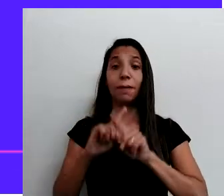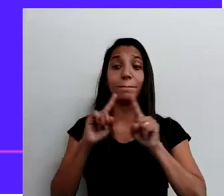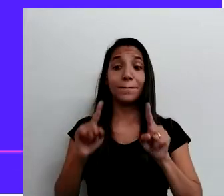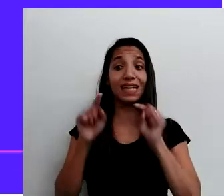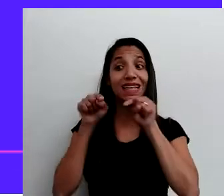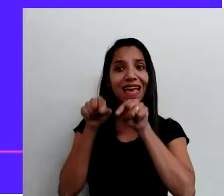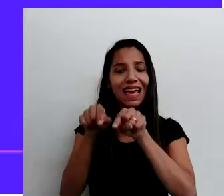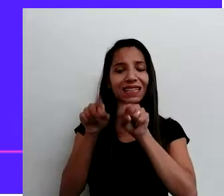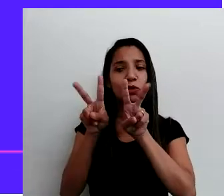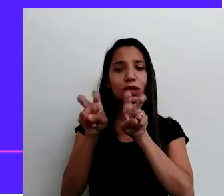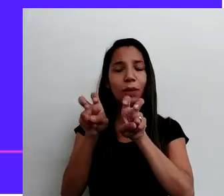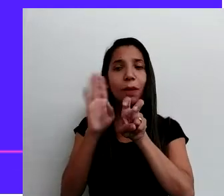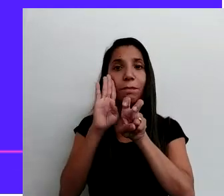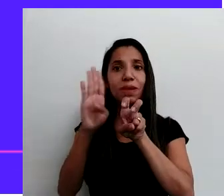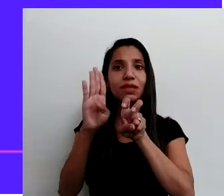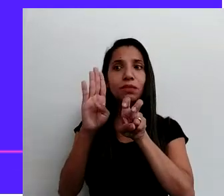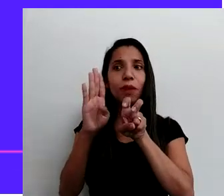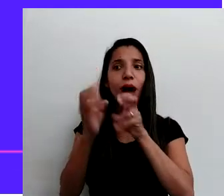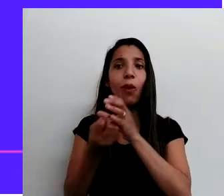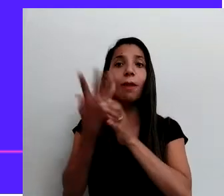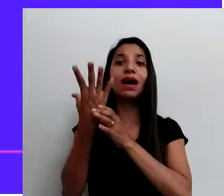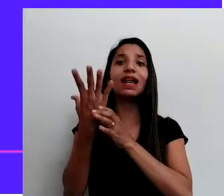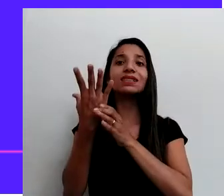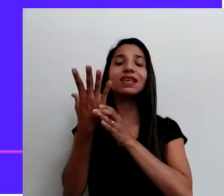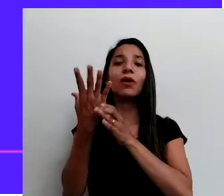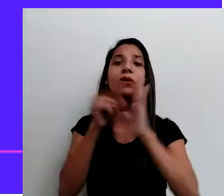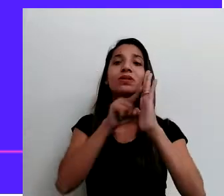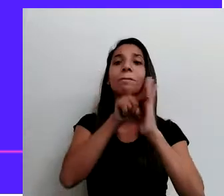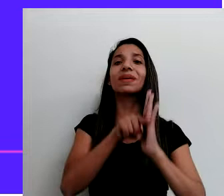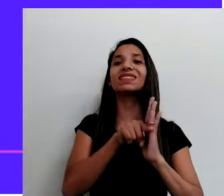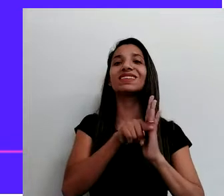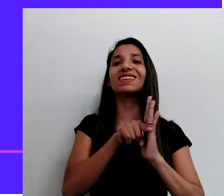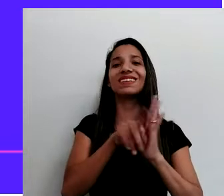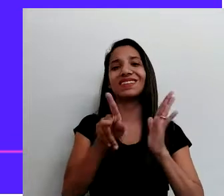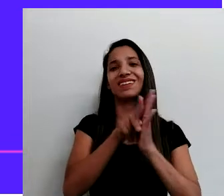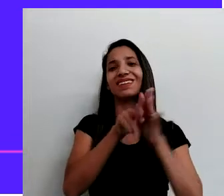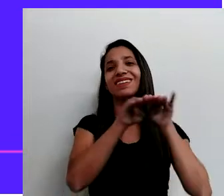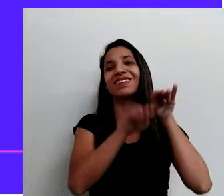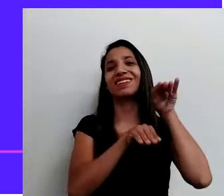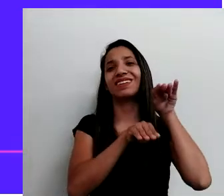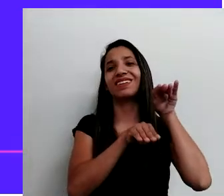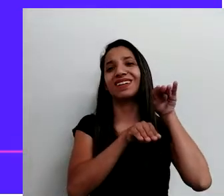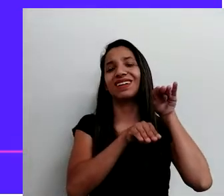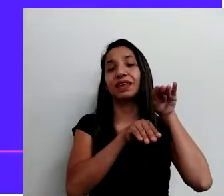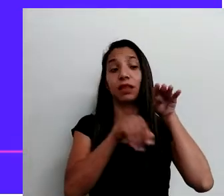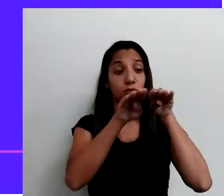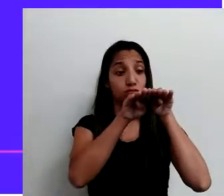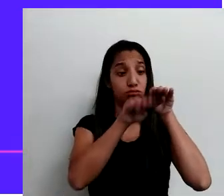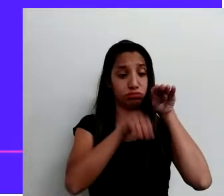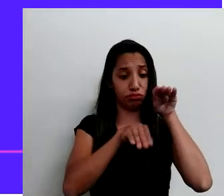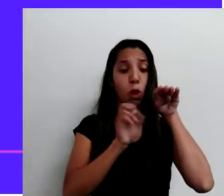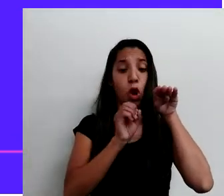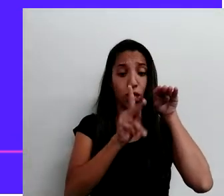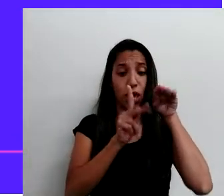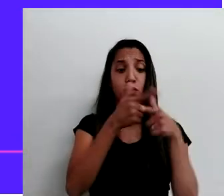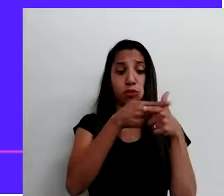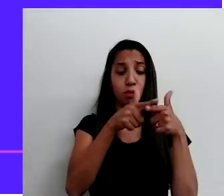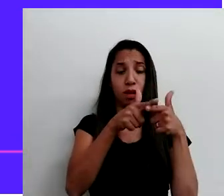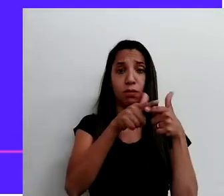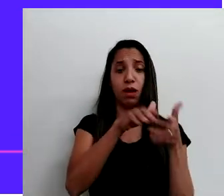também na construção desse nosso índice, como que as cotas estão ajudando a diminuir a